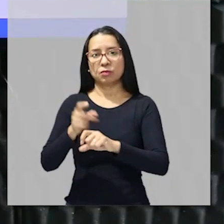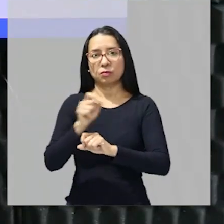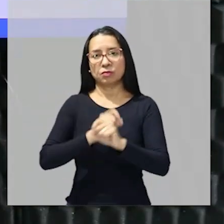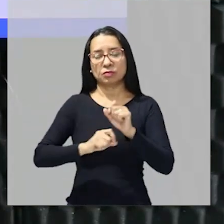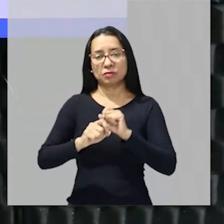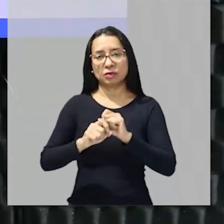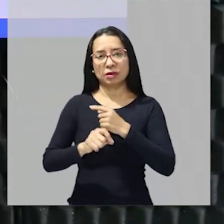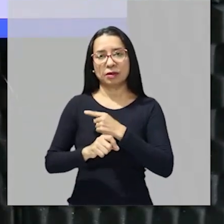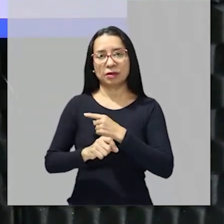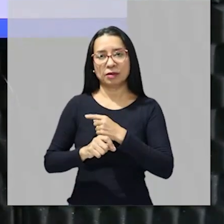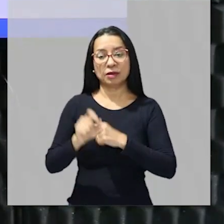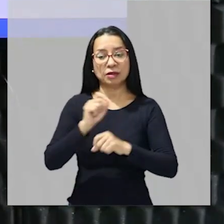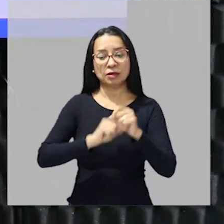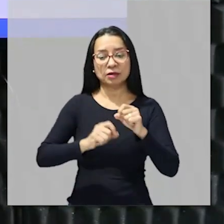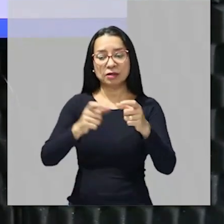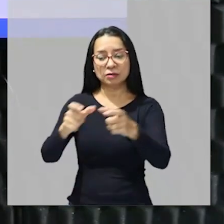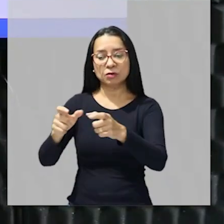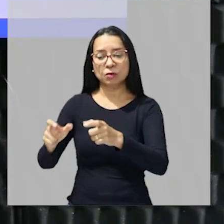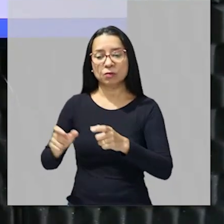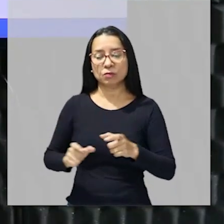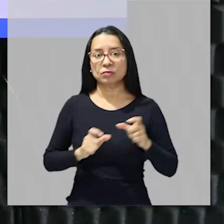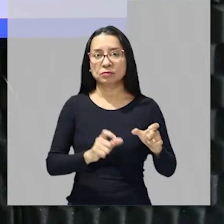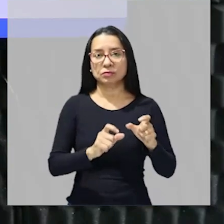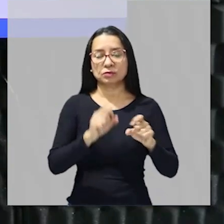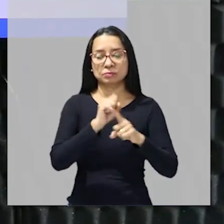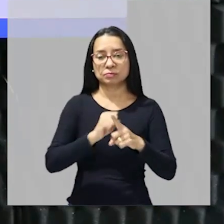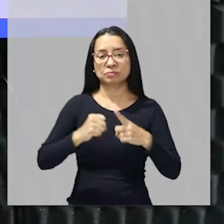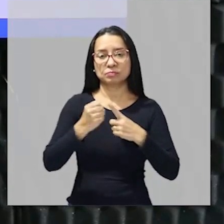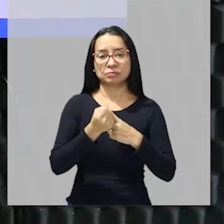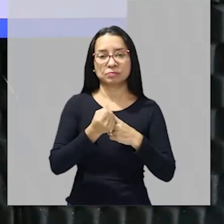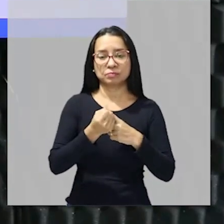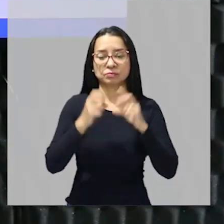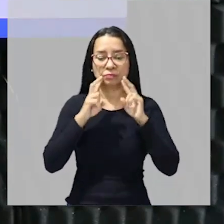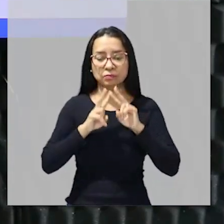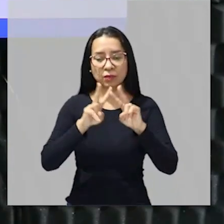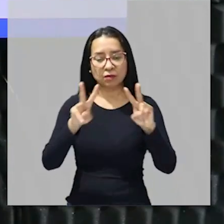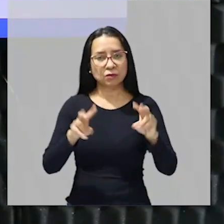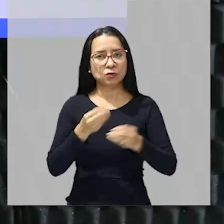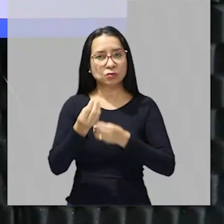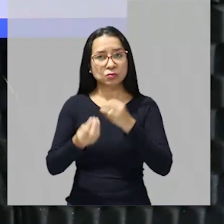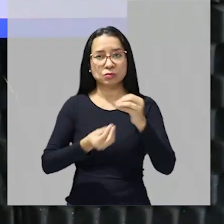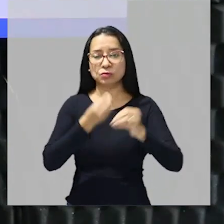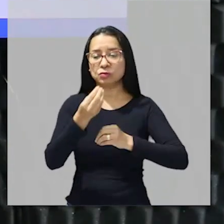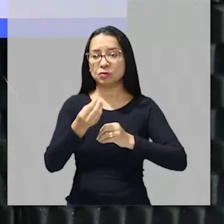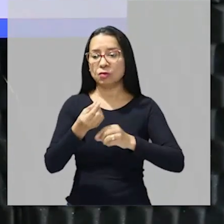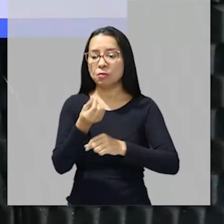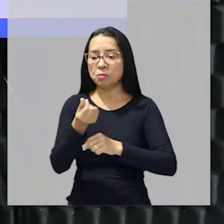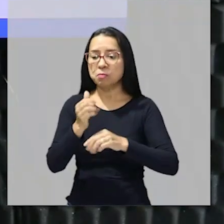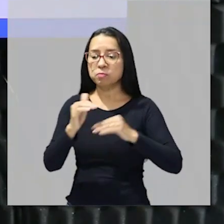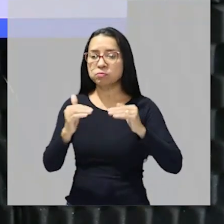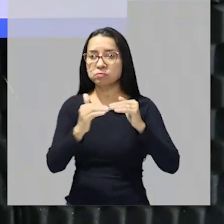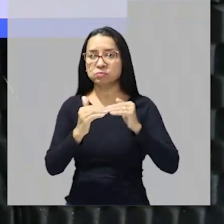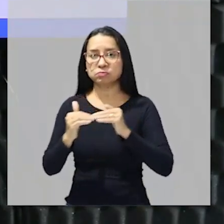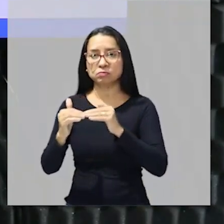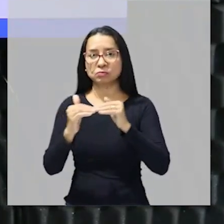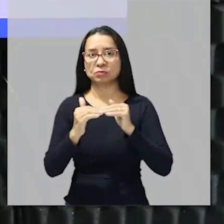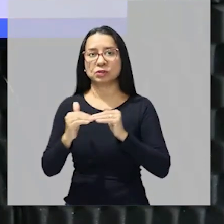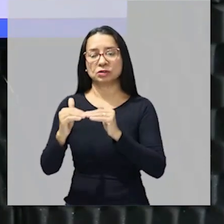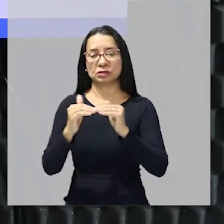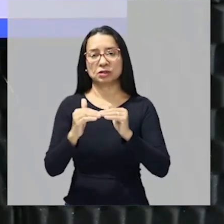a aqueles setores da sociedade que eram considerados comunistas, né?